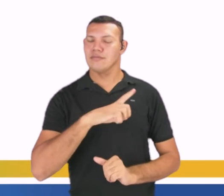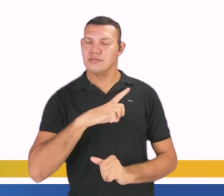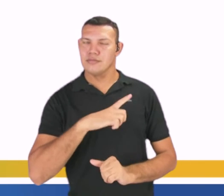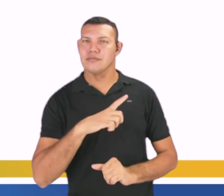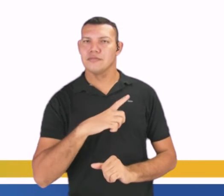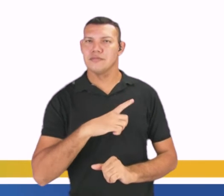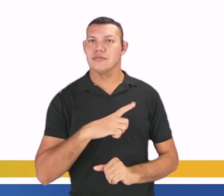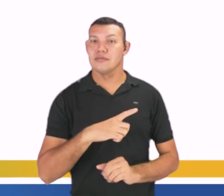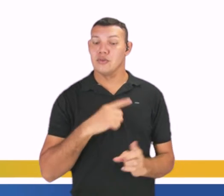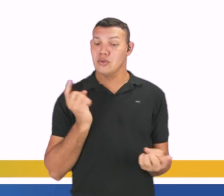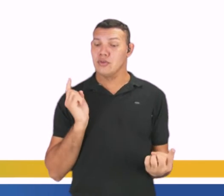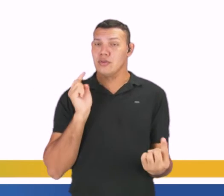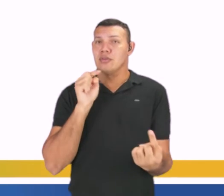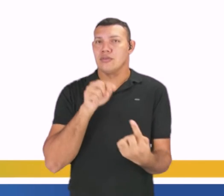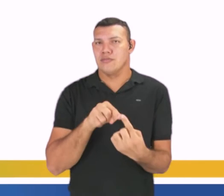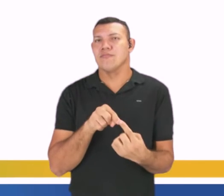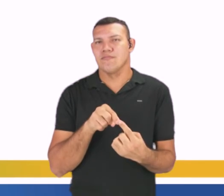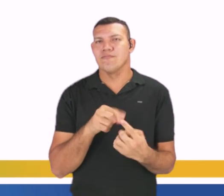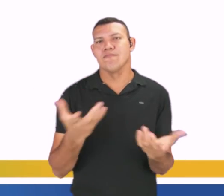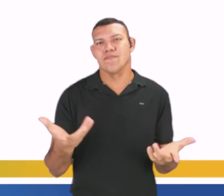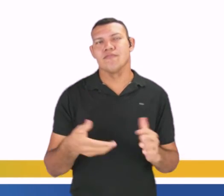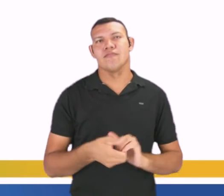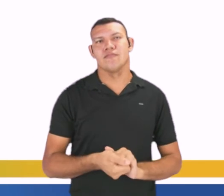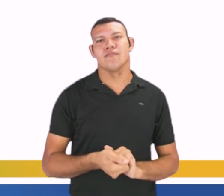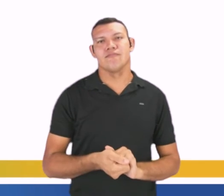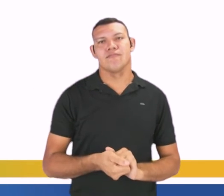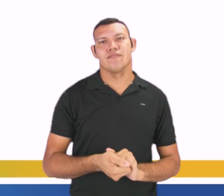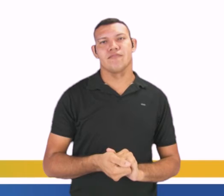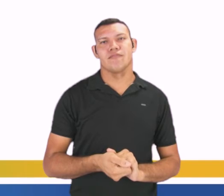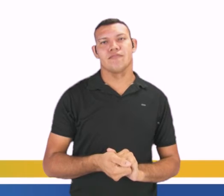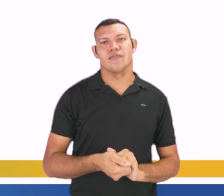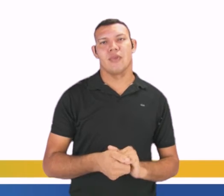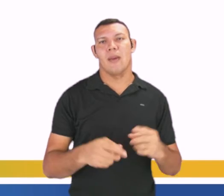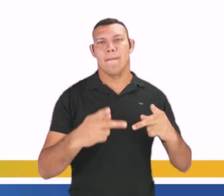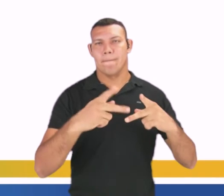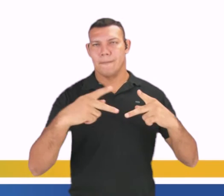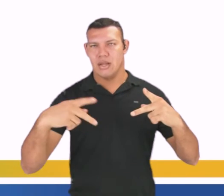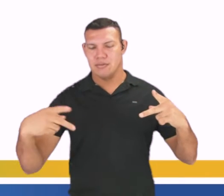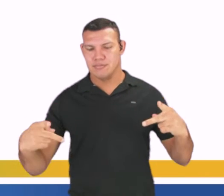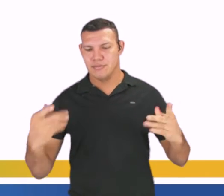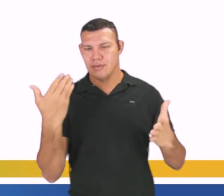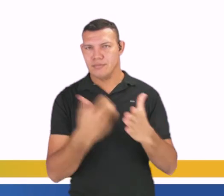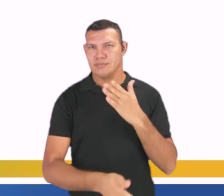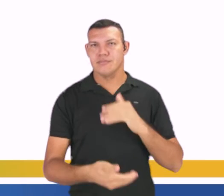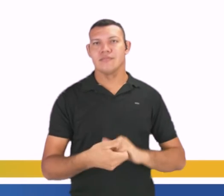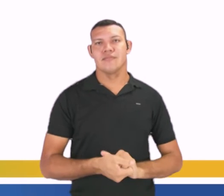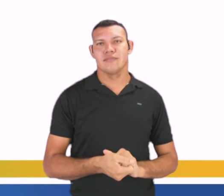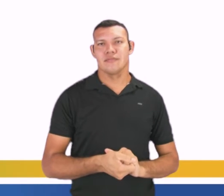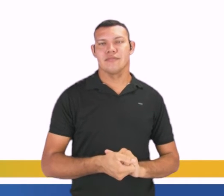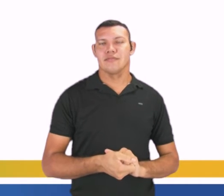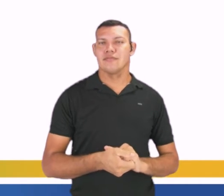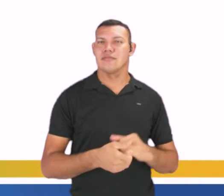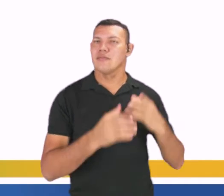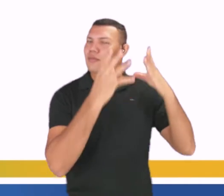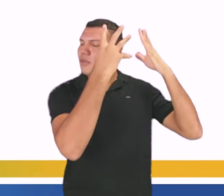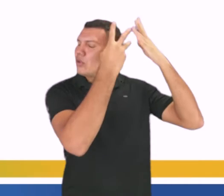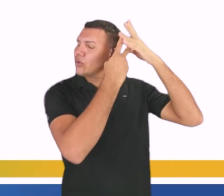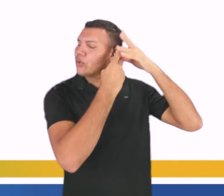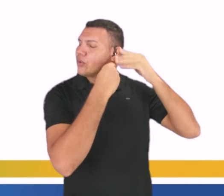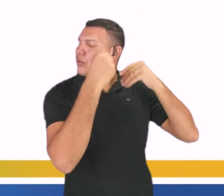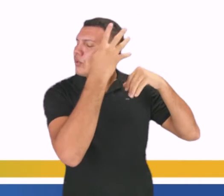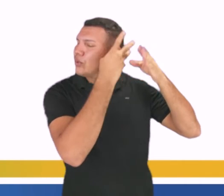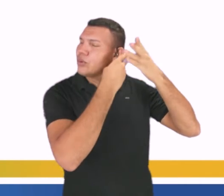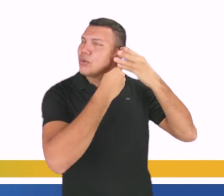oxidação. O objetivo é evitar o envelhecimento, também a perda das proteínas, né? E a hidratação do cabelo.